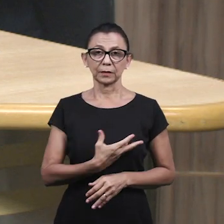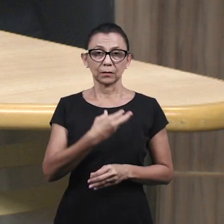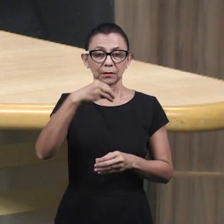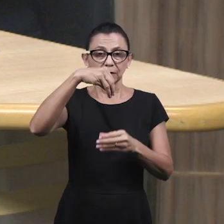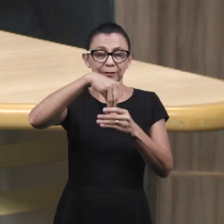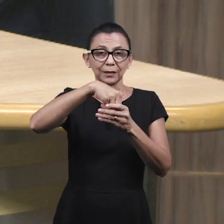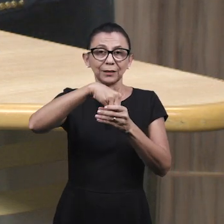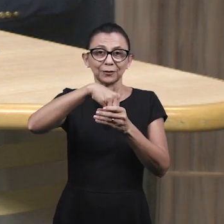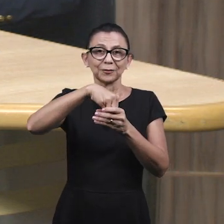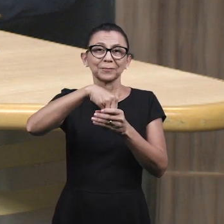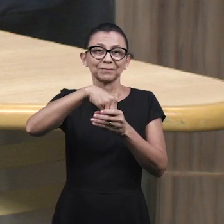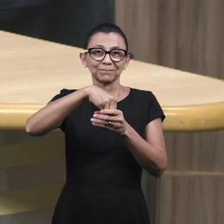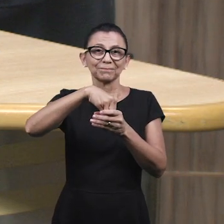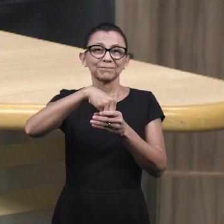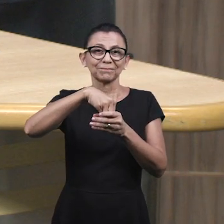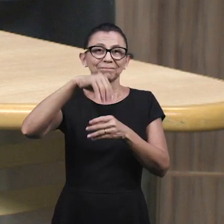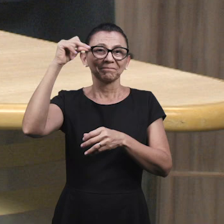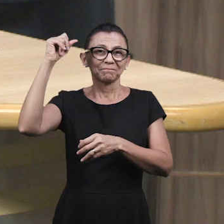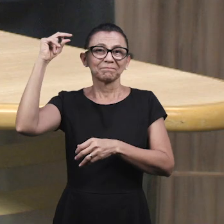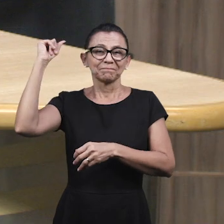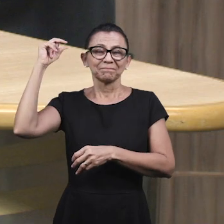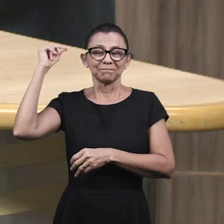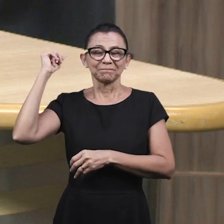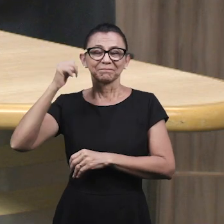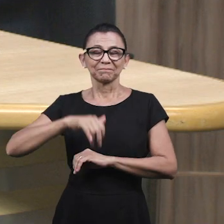o projeto estava lá. Então,